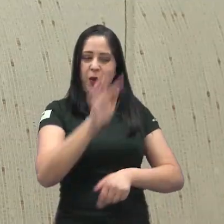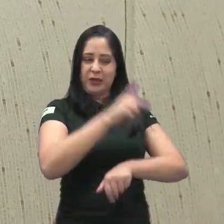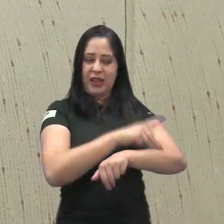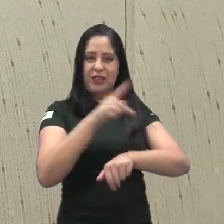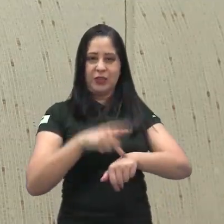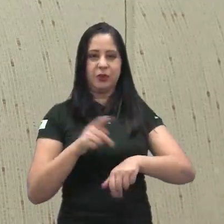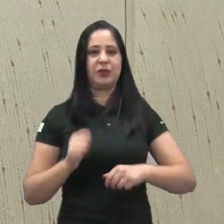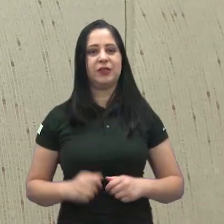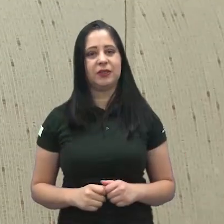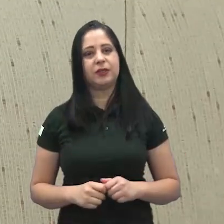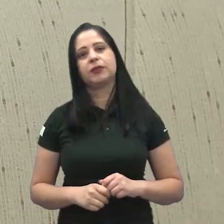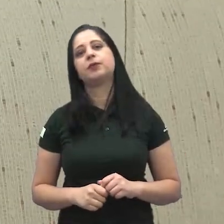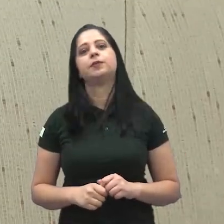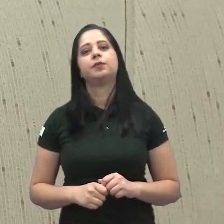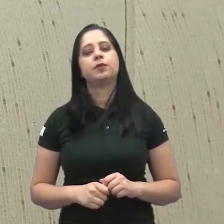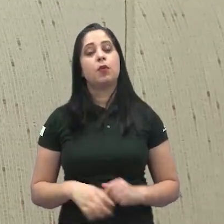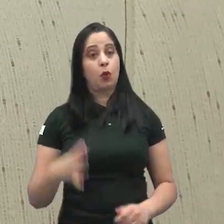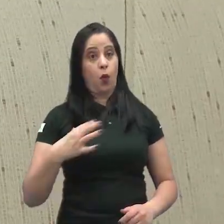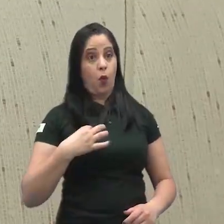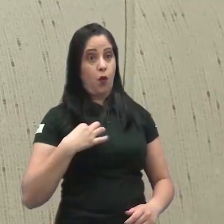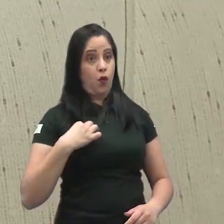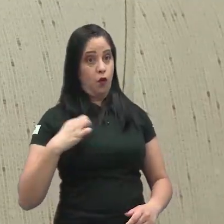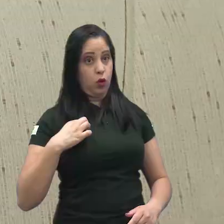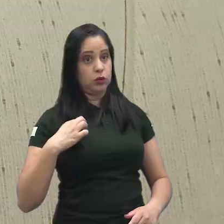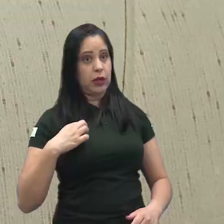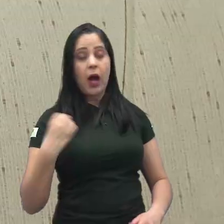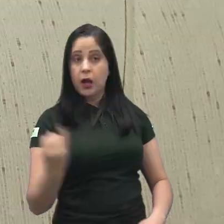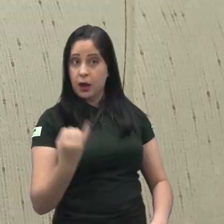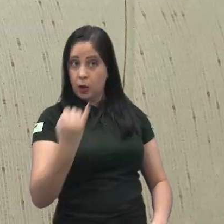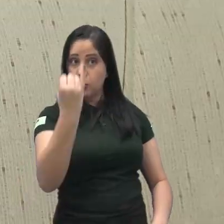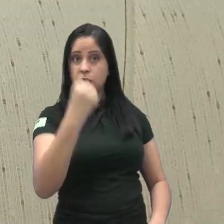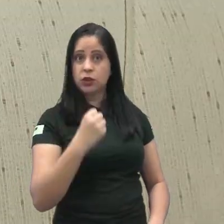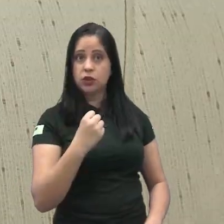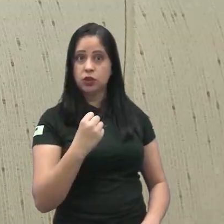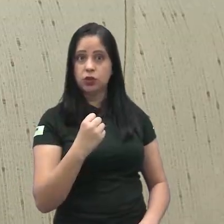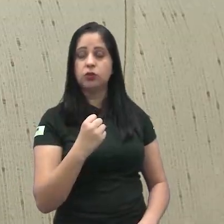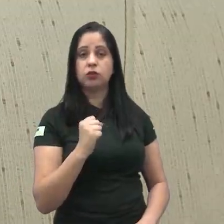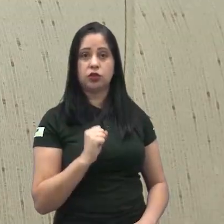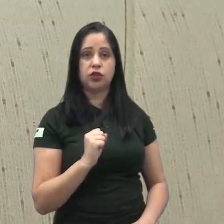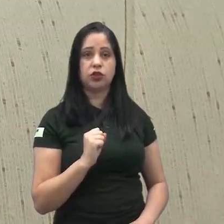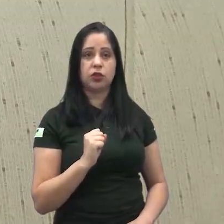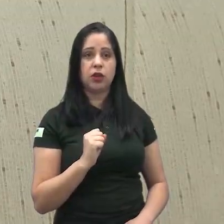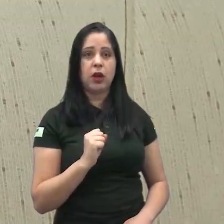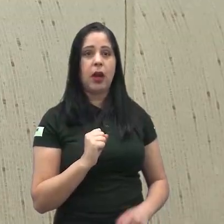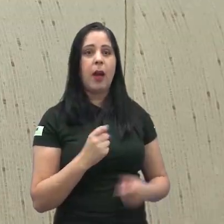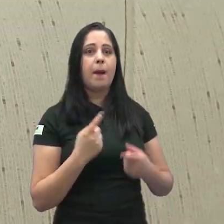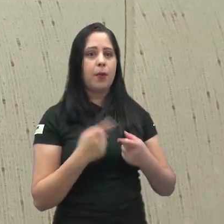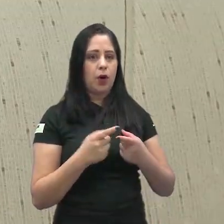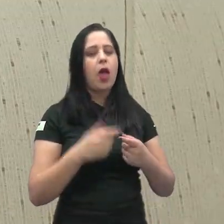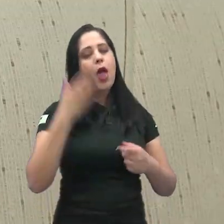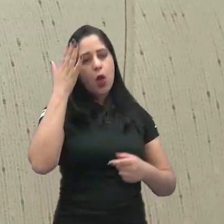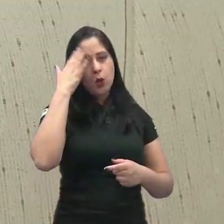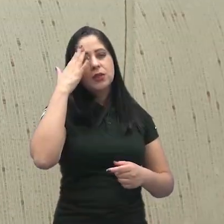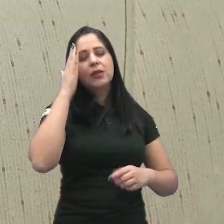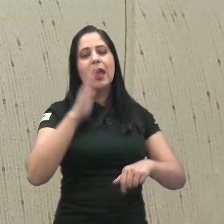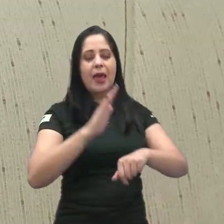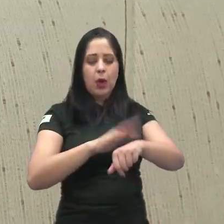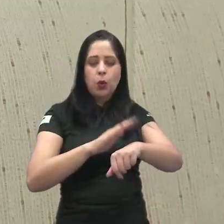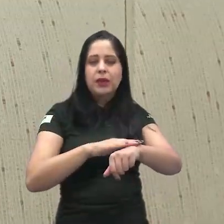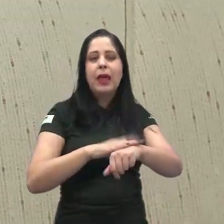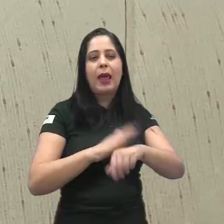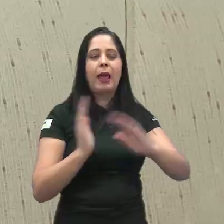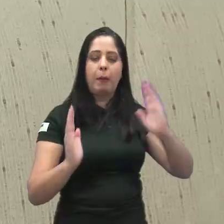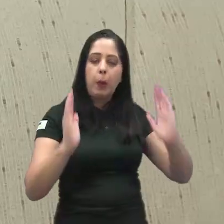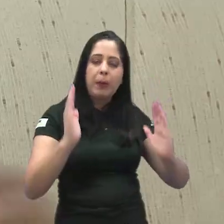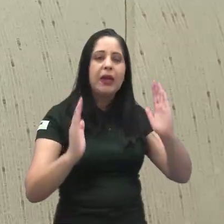sabe? E a gente corre atrás. Eu sei que são tempos difíceis, né? As pessoas